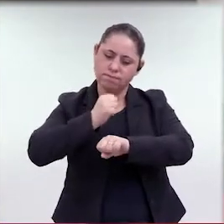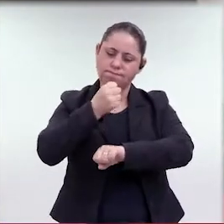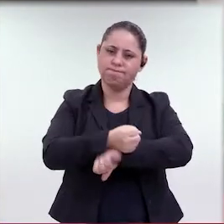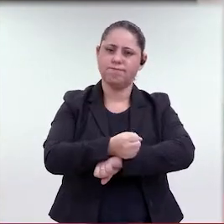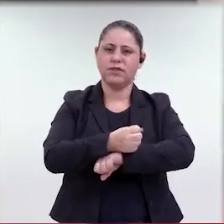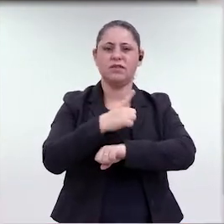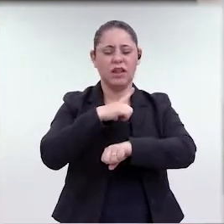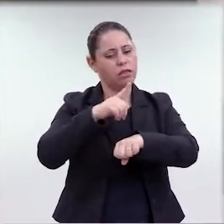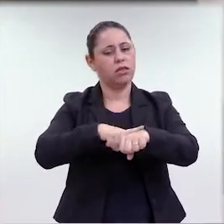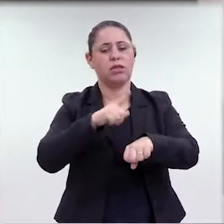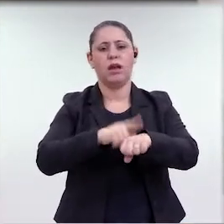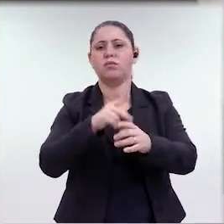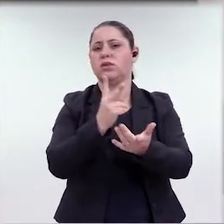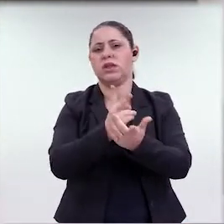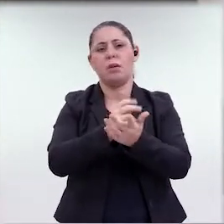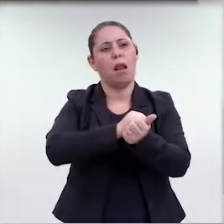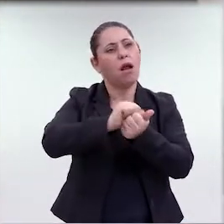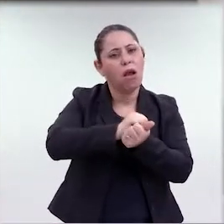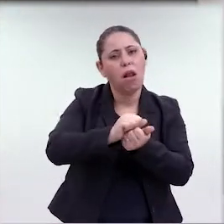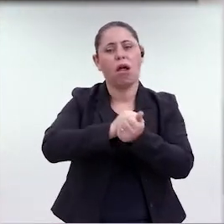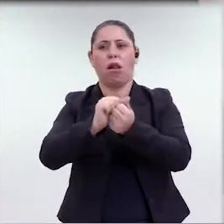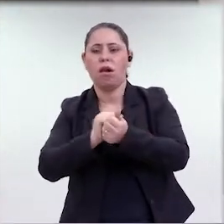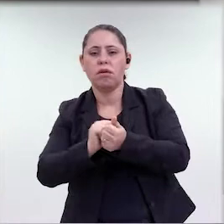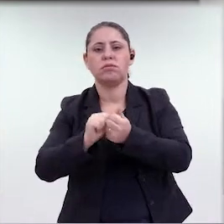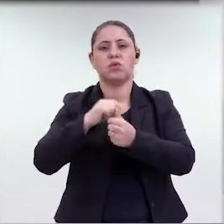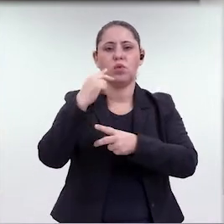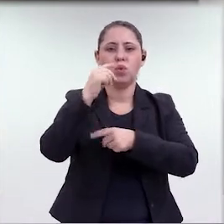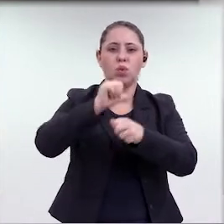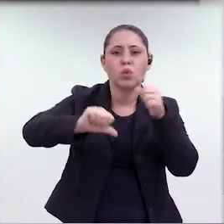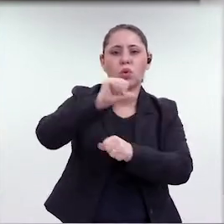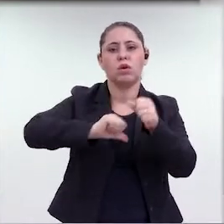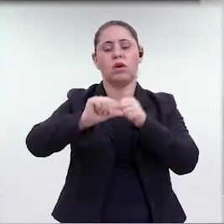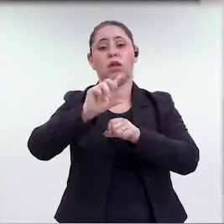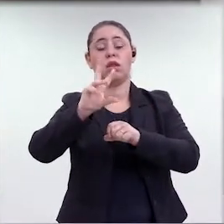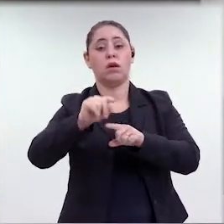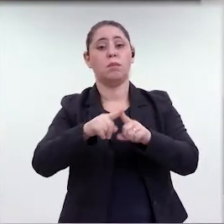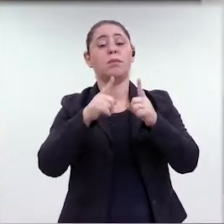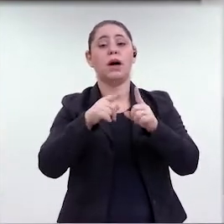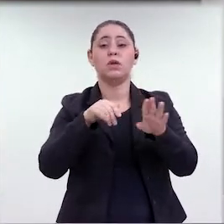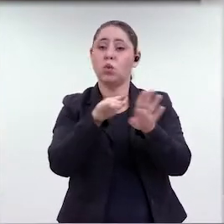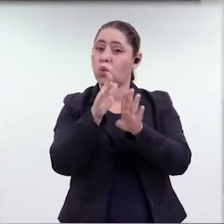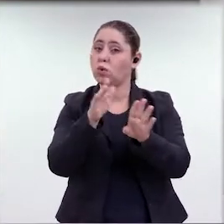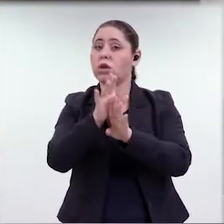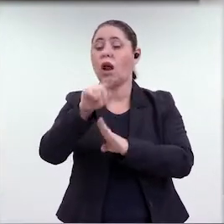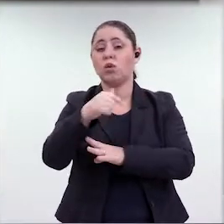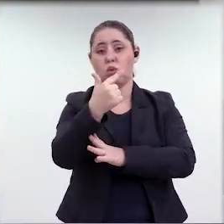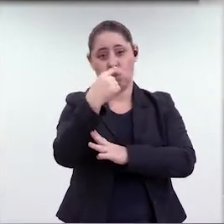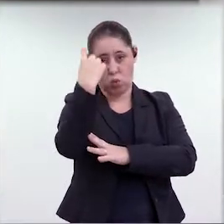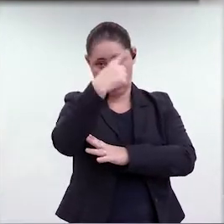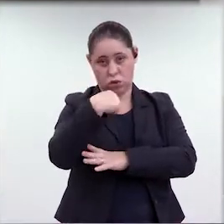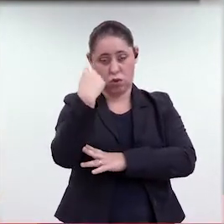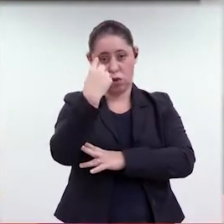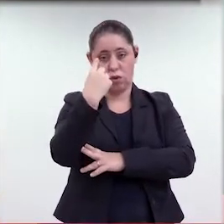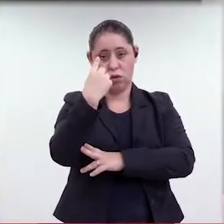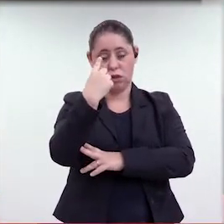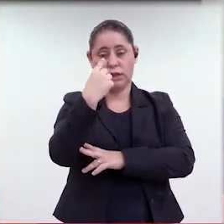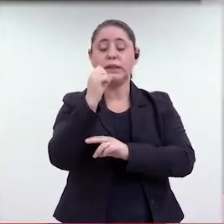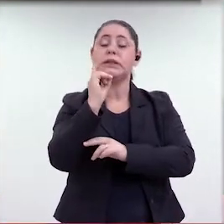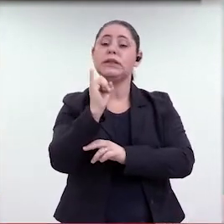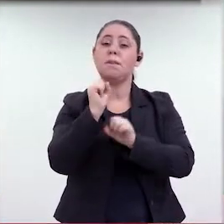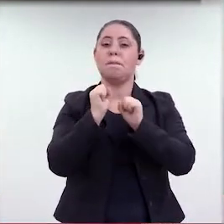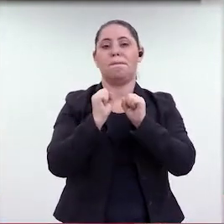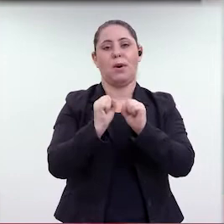nós vamos ter tempo de estar sempre lavando ou sempre trocando, mas a recomendação é essa, né? De 2 em 2 horas,